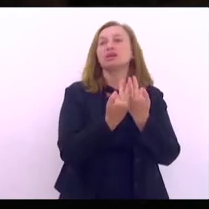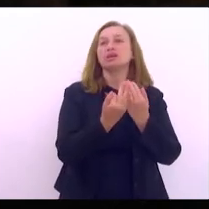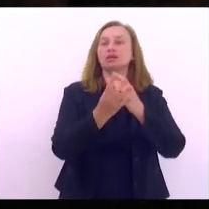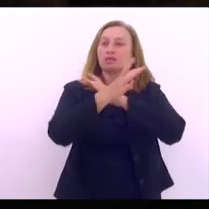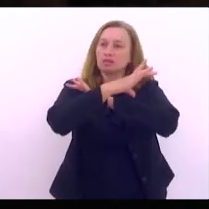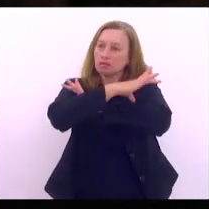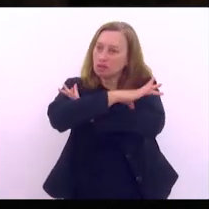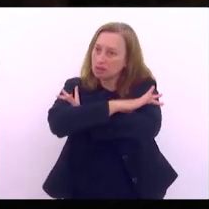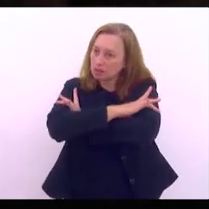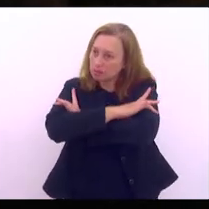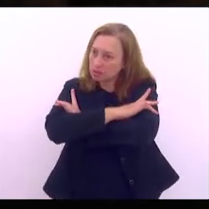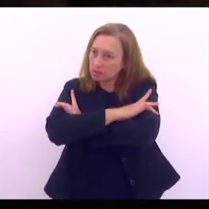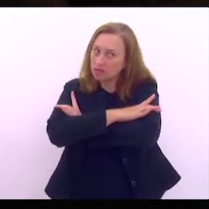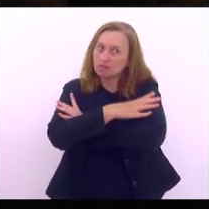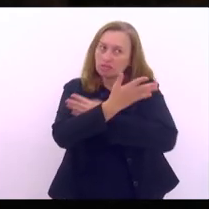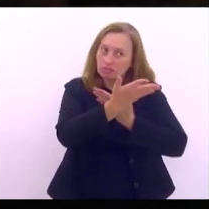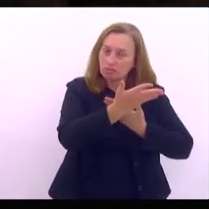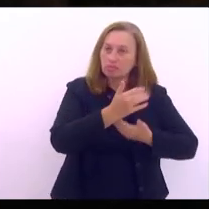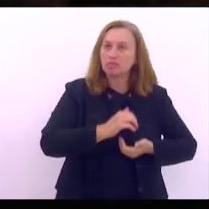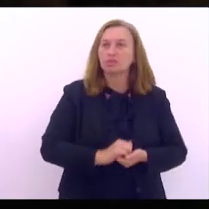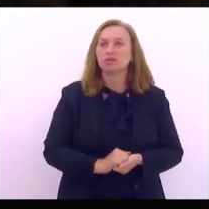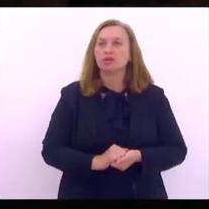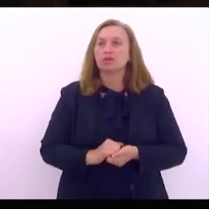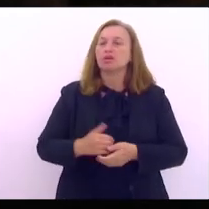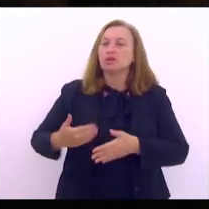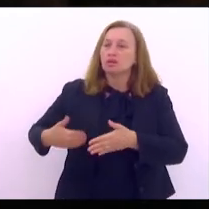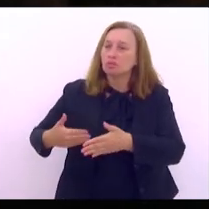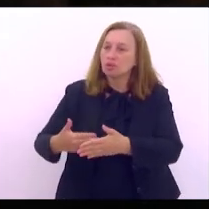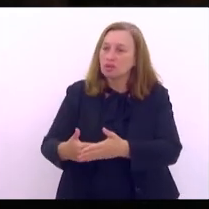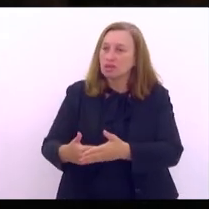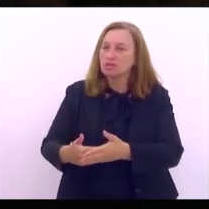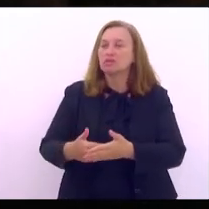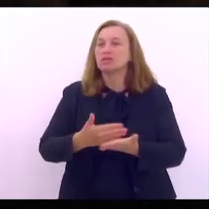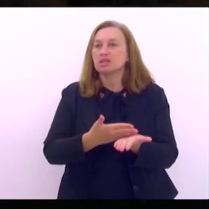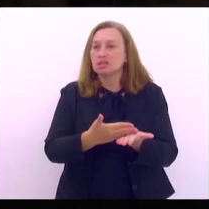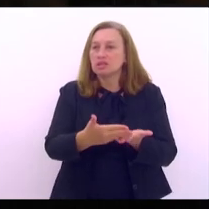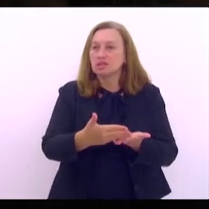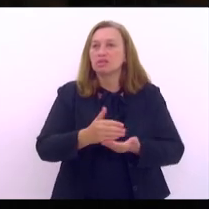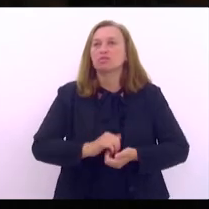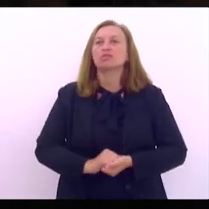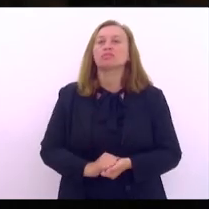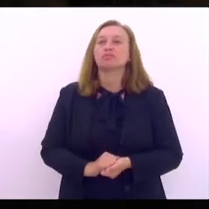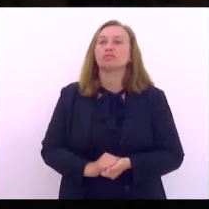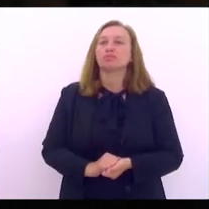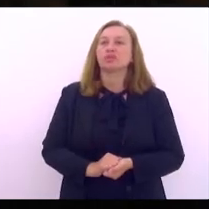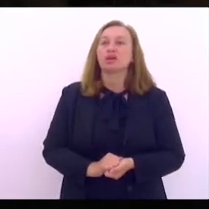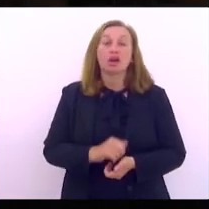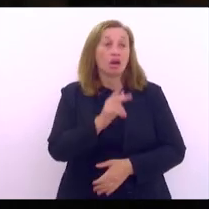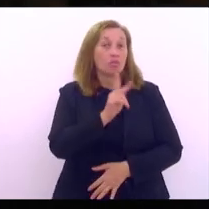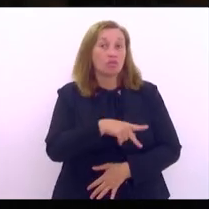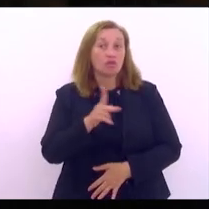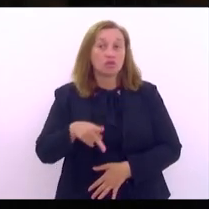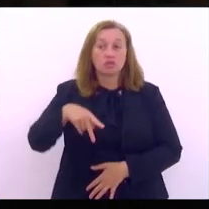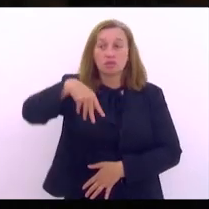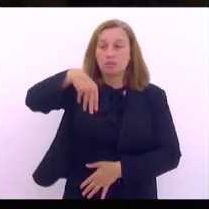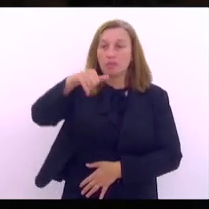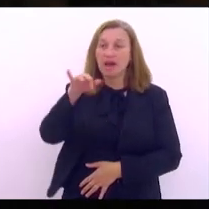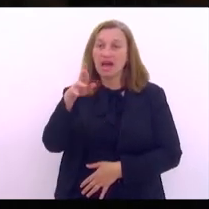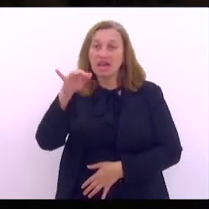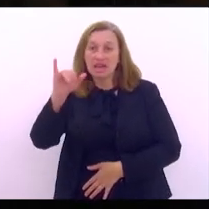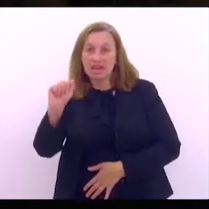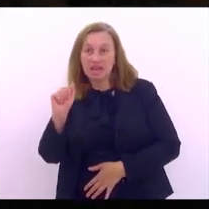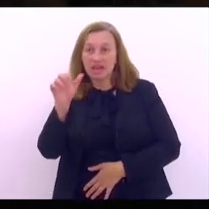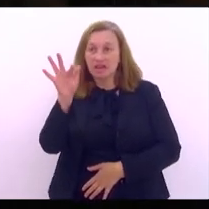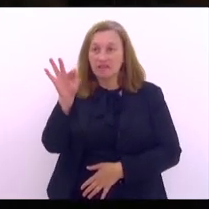candomblessista, ela é candomblessista, está no processo de iniciação, E a professora Maria de Fátima